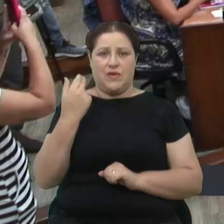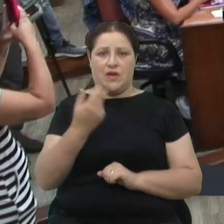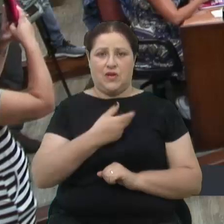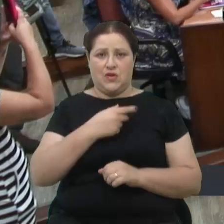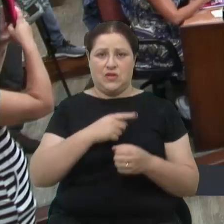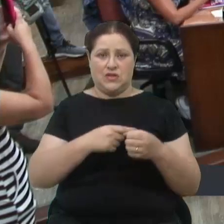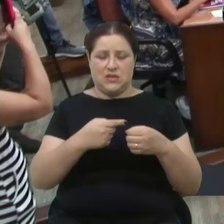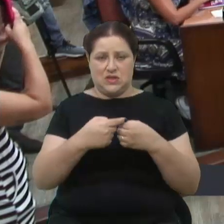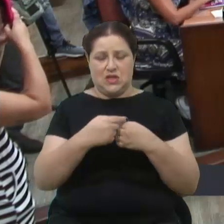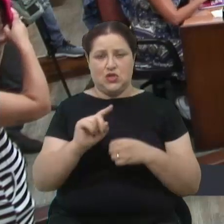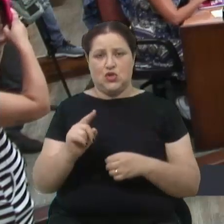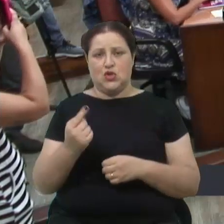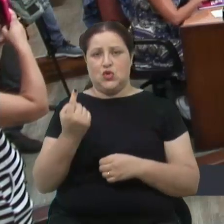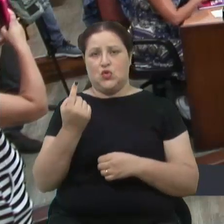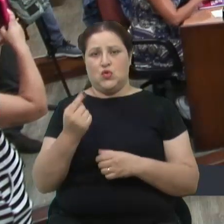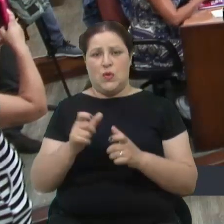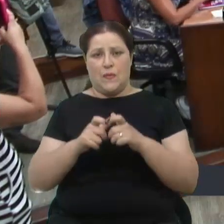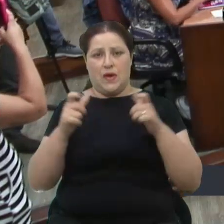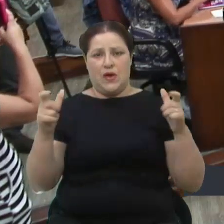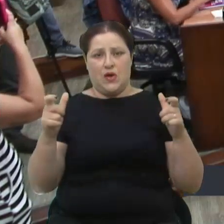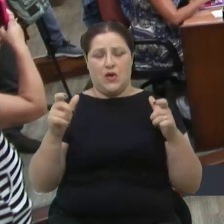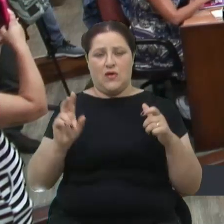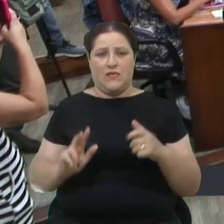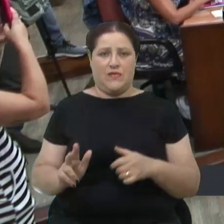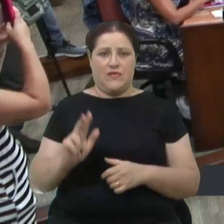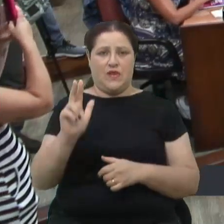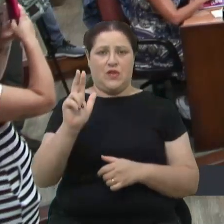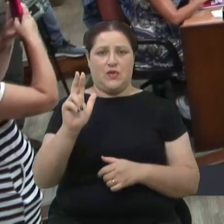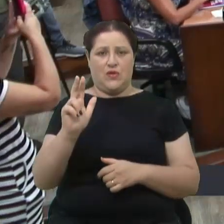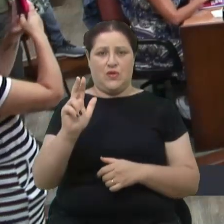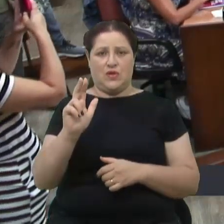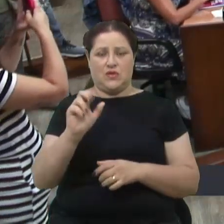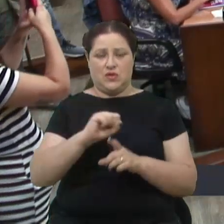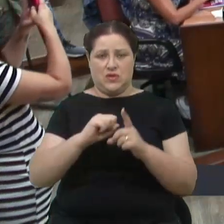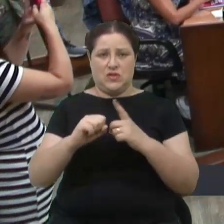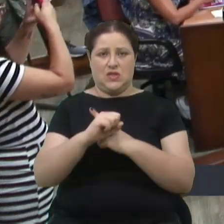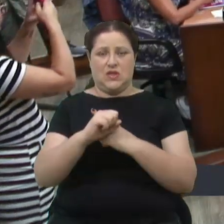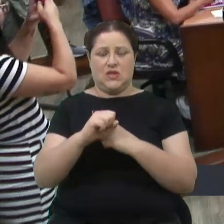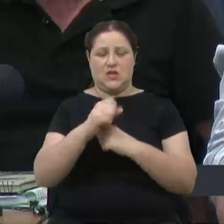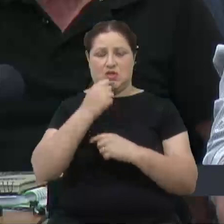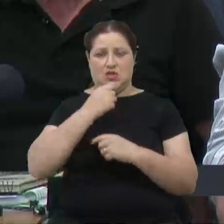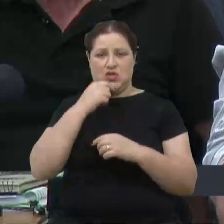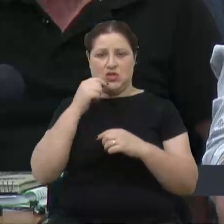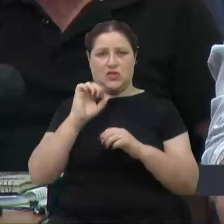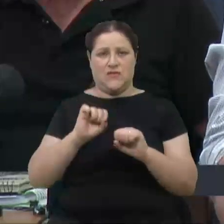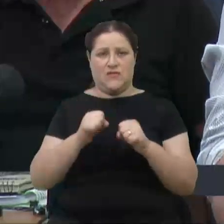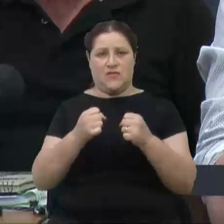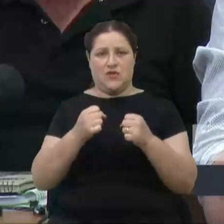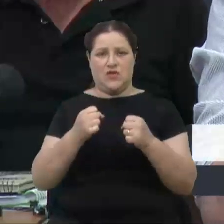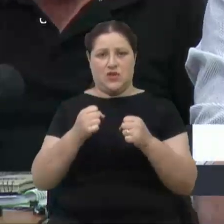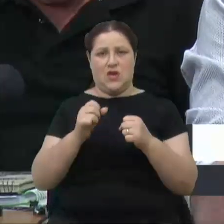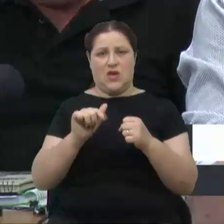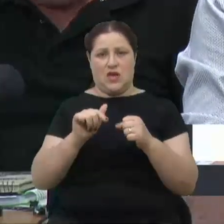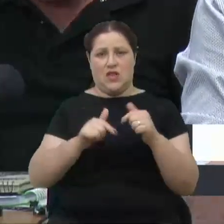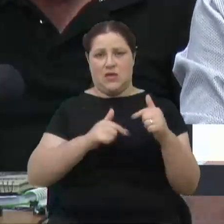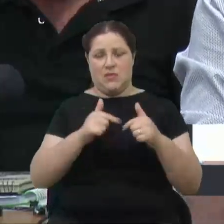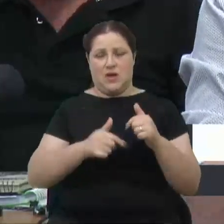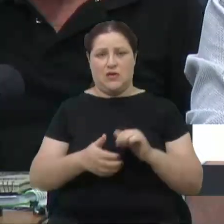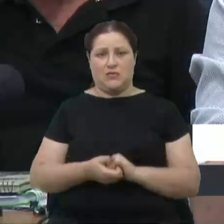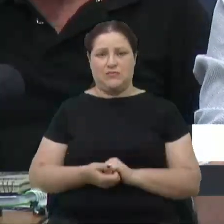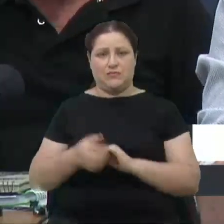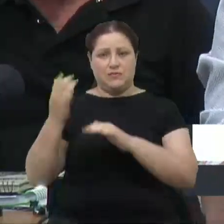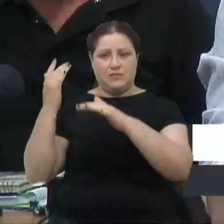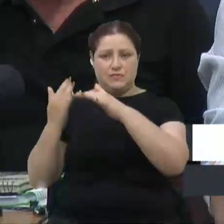e um dos maiores valores que a sociedade Caxiense defende ao trabalho a imigração italiana que aqui veio